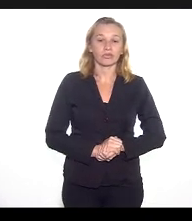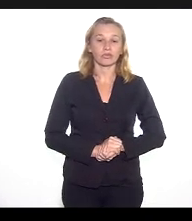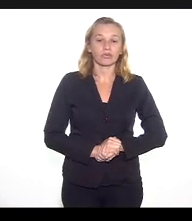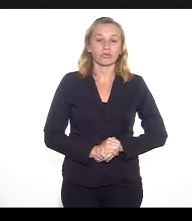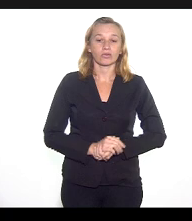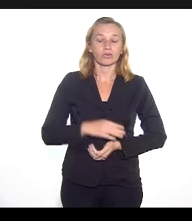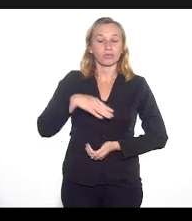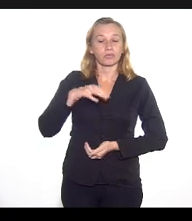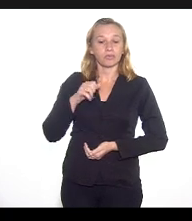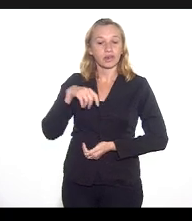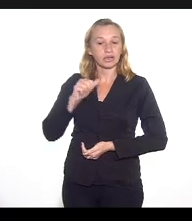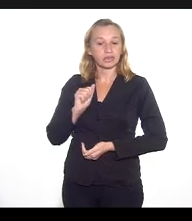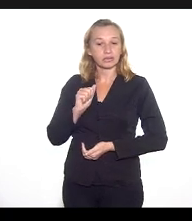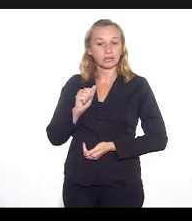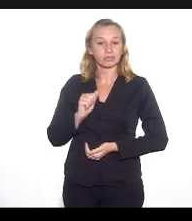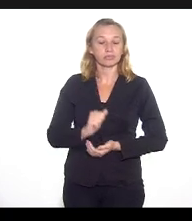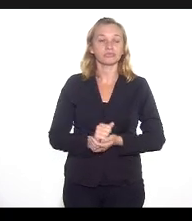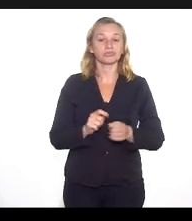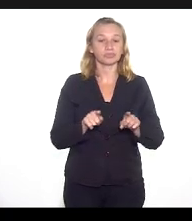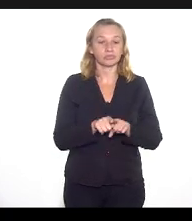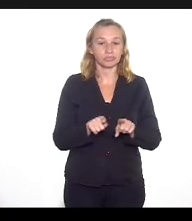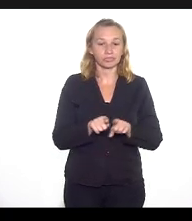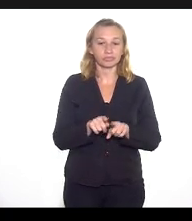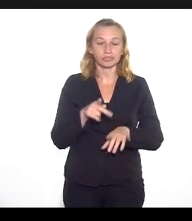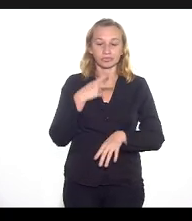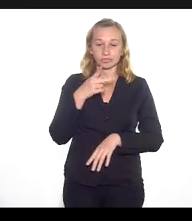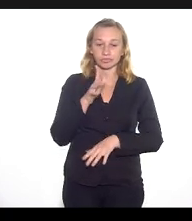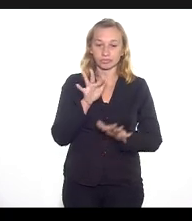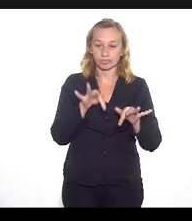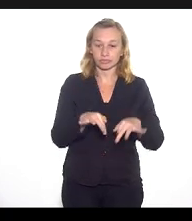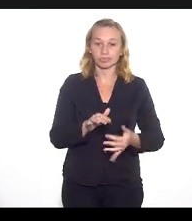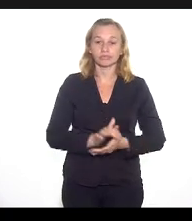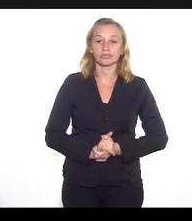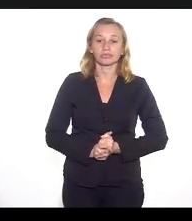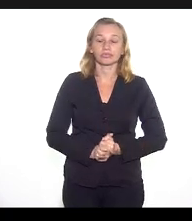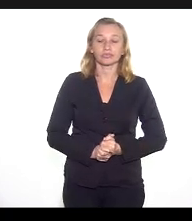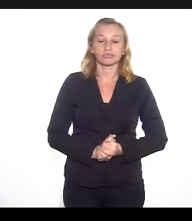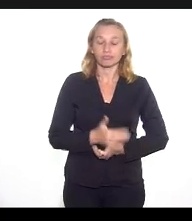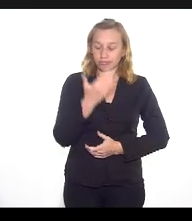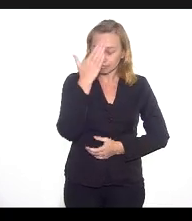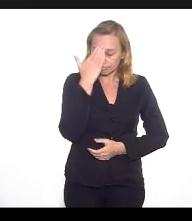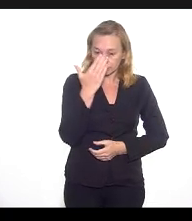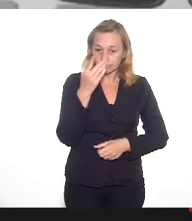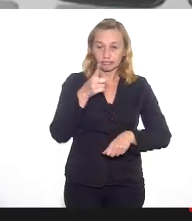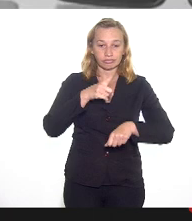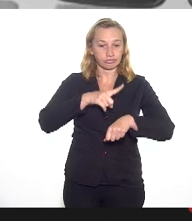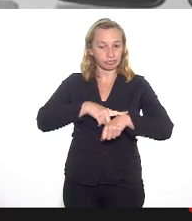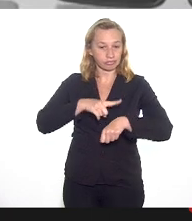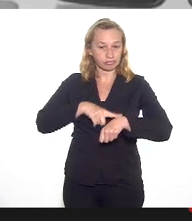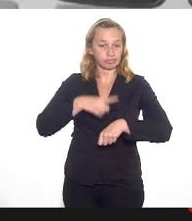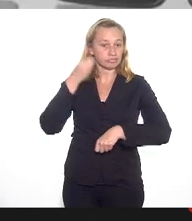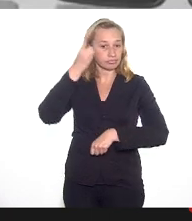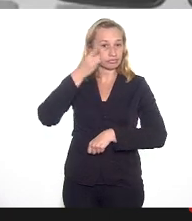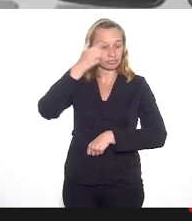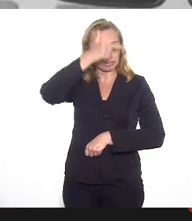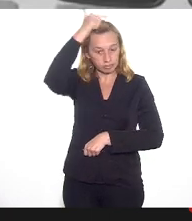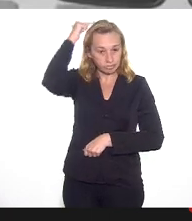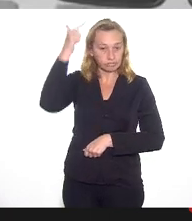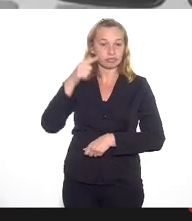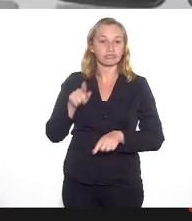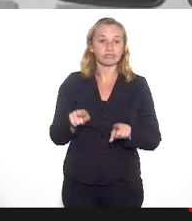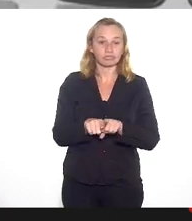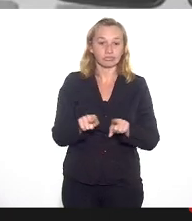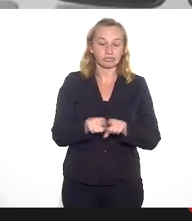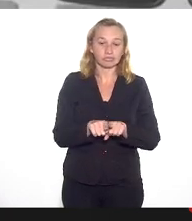Magda, e também suas considerações finais. Agradeço o tempo, deputado Luiz Paulo. Eu também vou